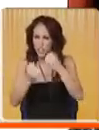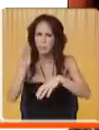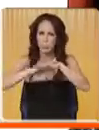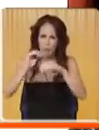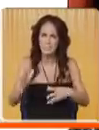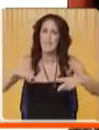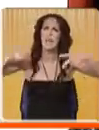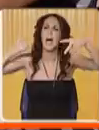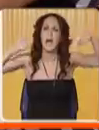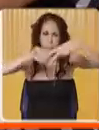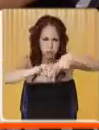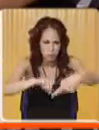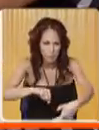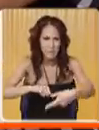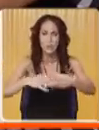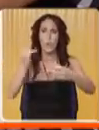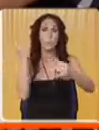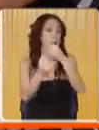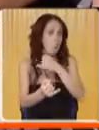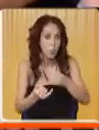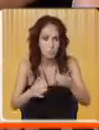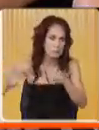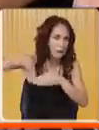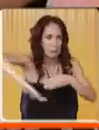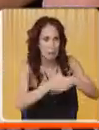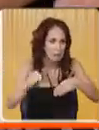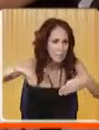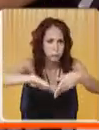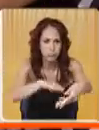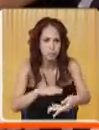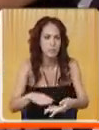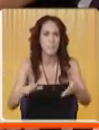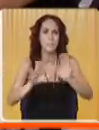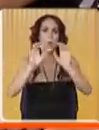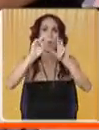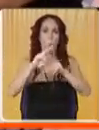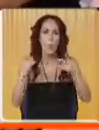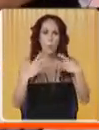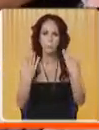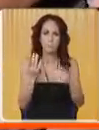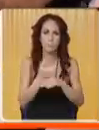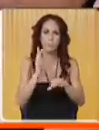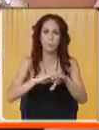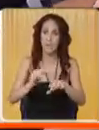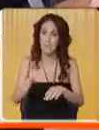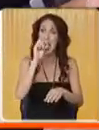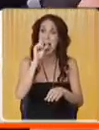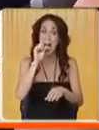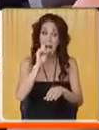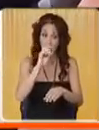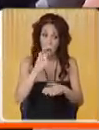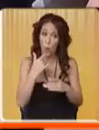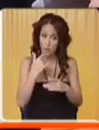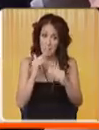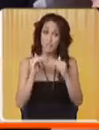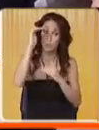vezes por atropelamentos, por manobras perigosas, tal está, como também pelo uso e pelo consumo de álcool a mais,